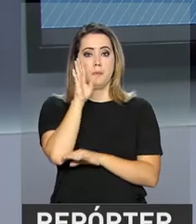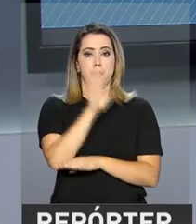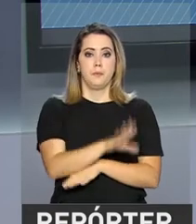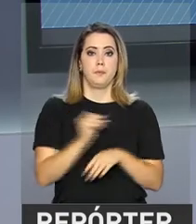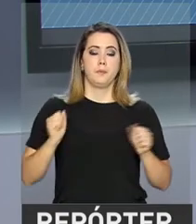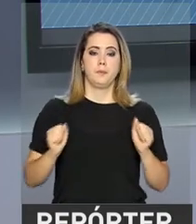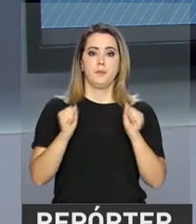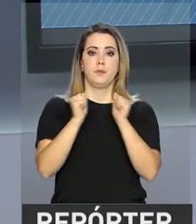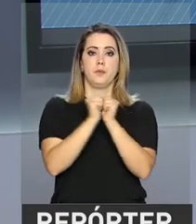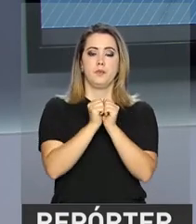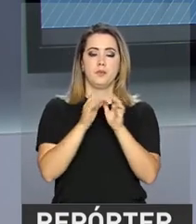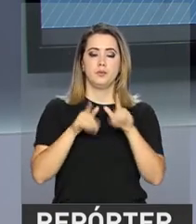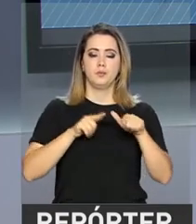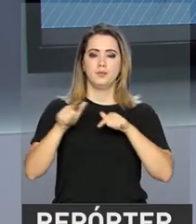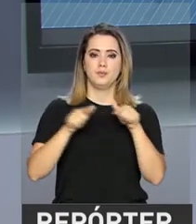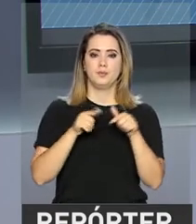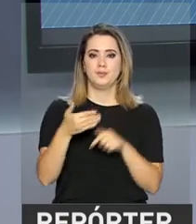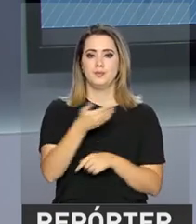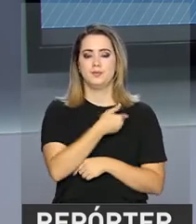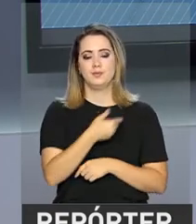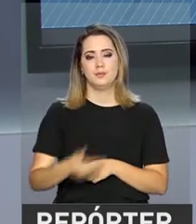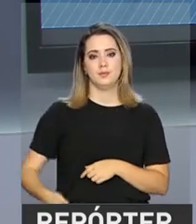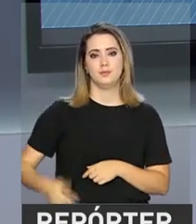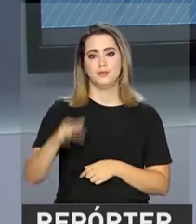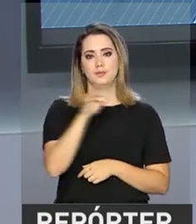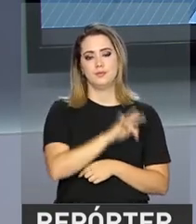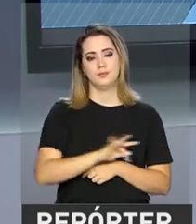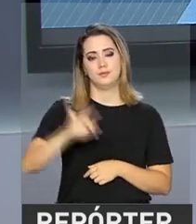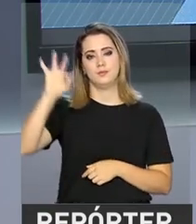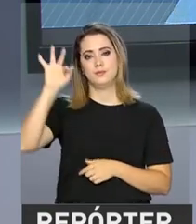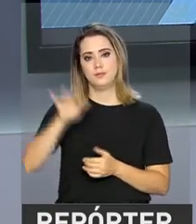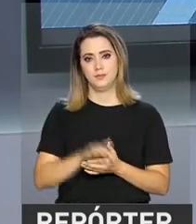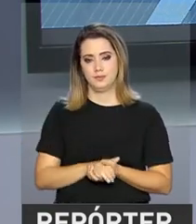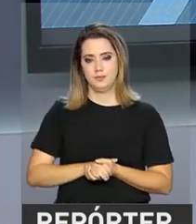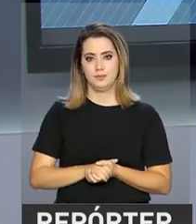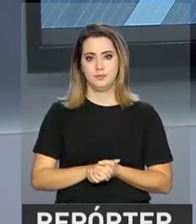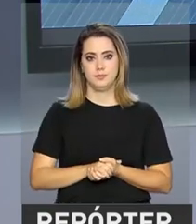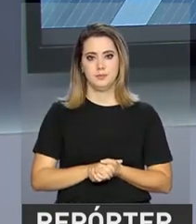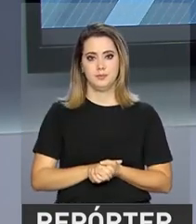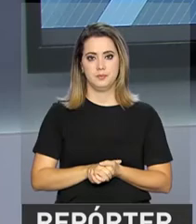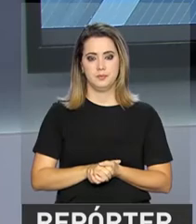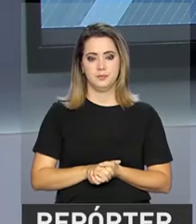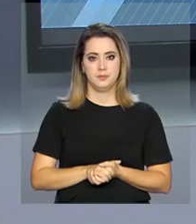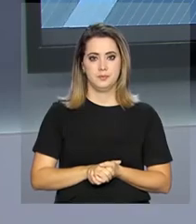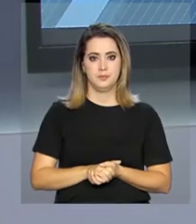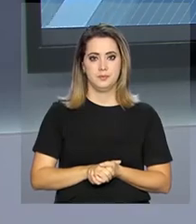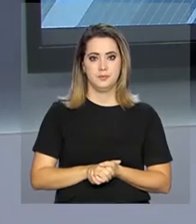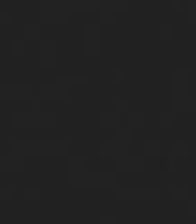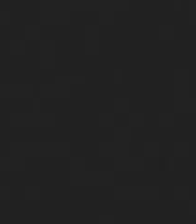tarde pra você mostra a noite e continue com a gente aqui na nbr a tv do governo federal